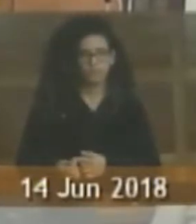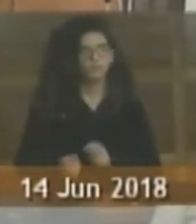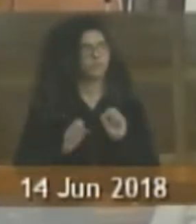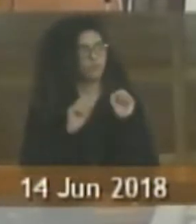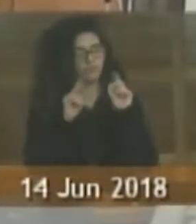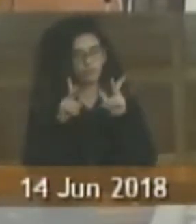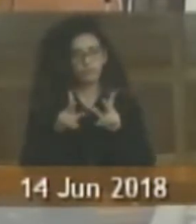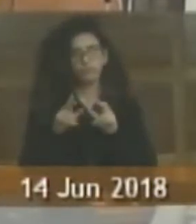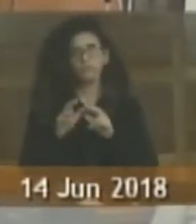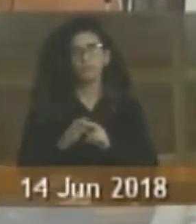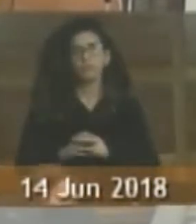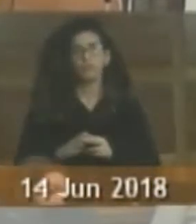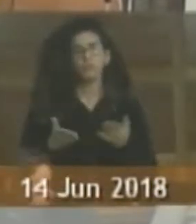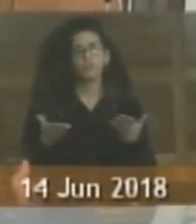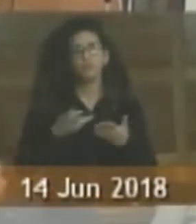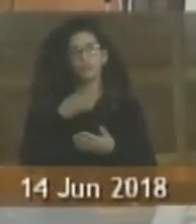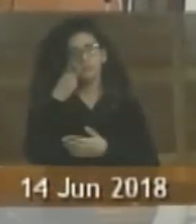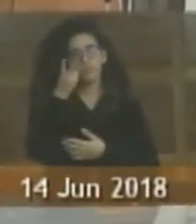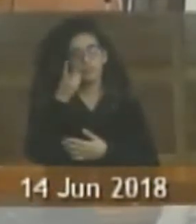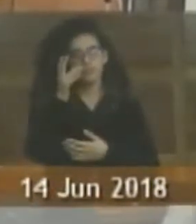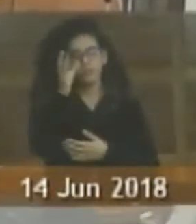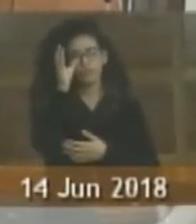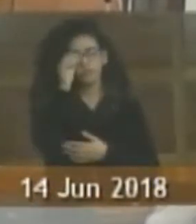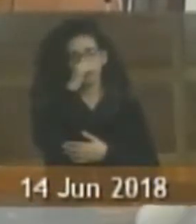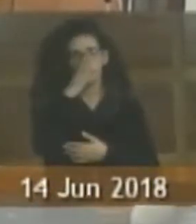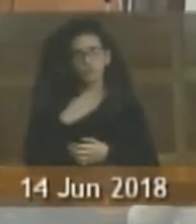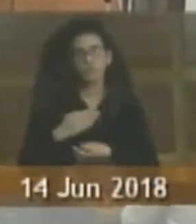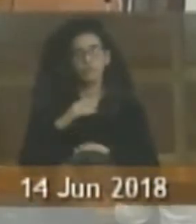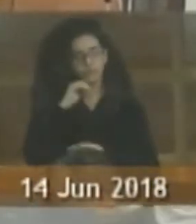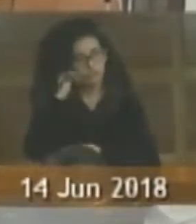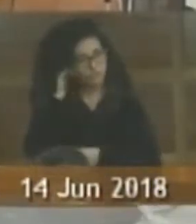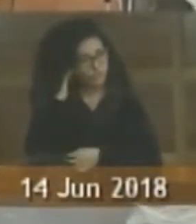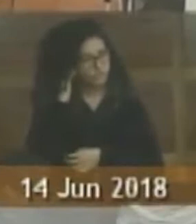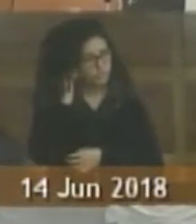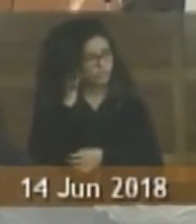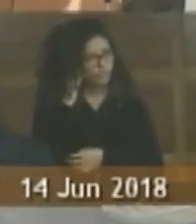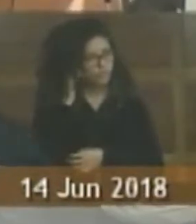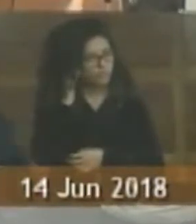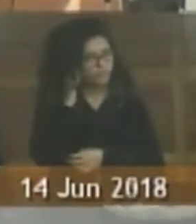Aprovado por 7 votos. Com a palavra, a vereadora Tite Brasil.